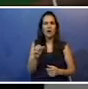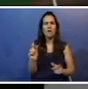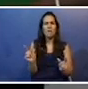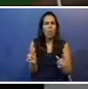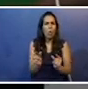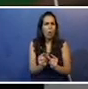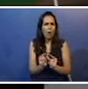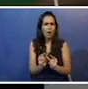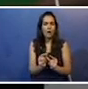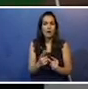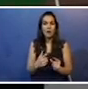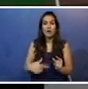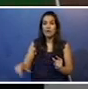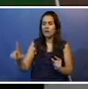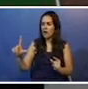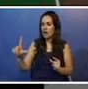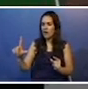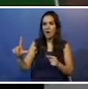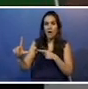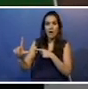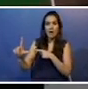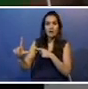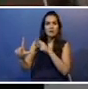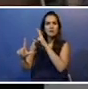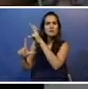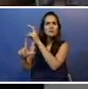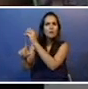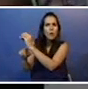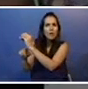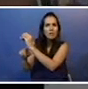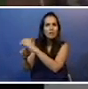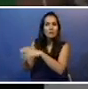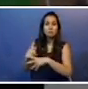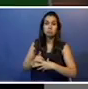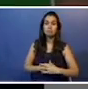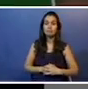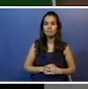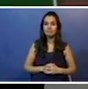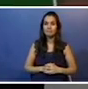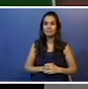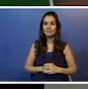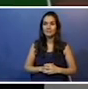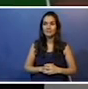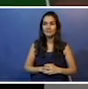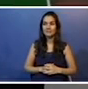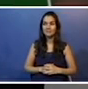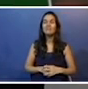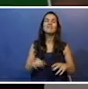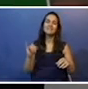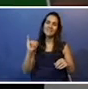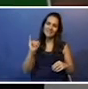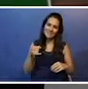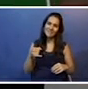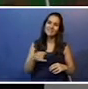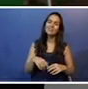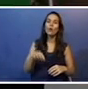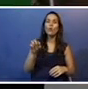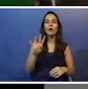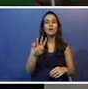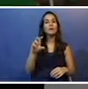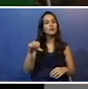que L. O L equivale a 50. 49 é menor do que 50? Sim. Então, agora